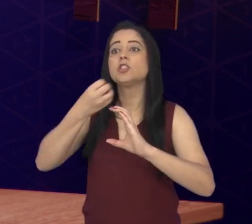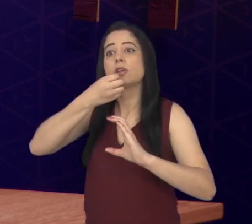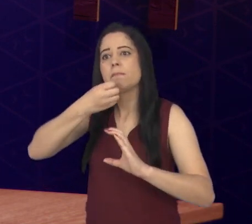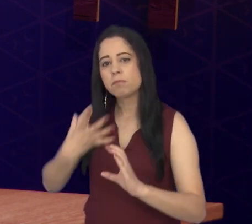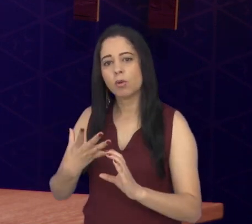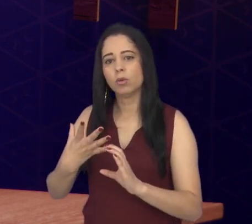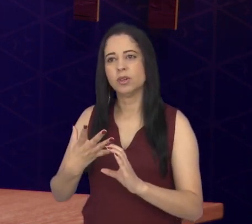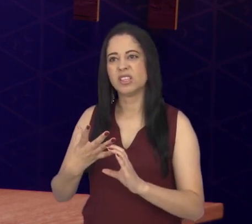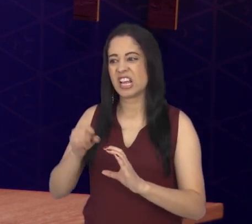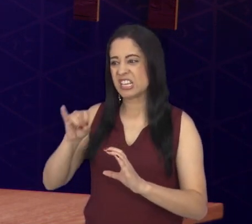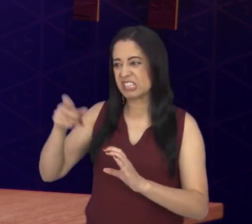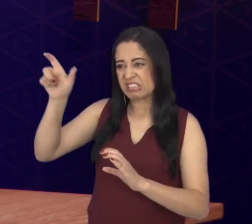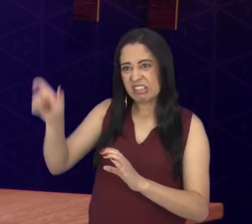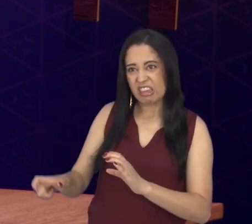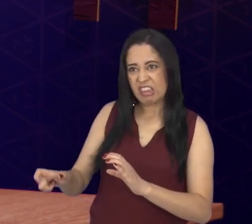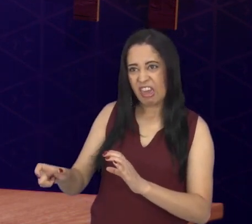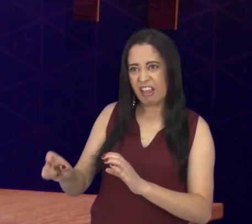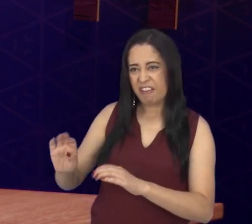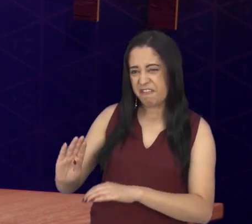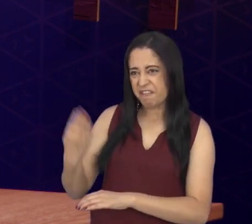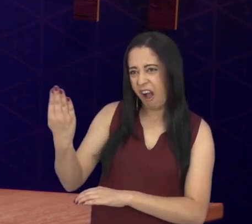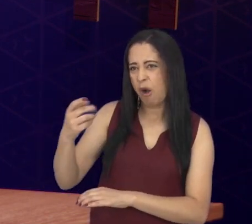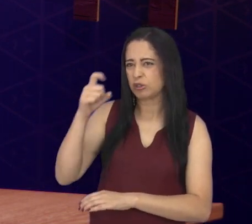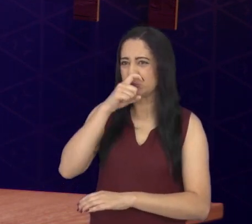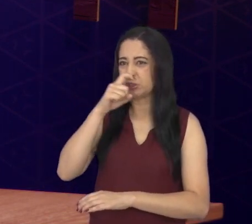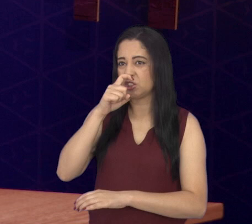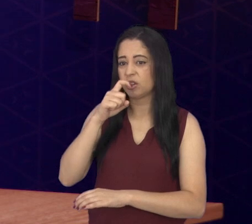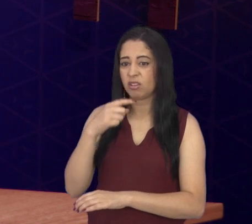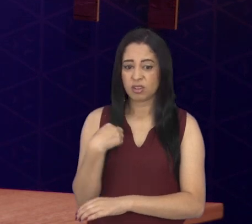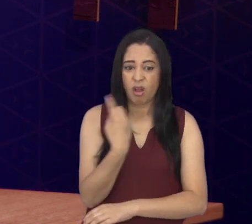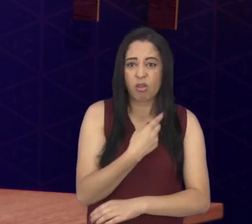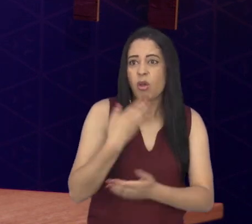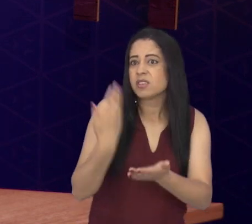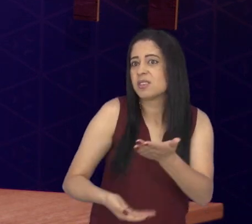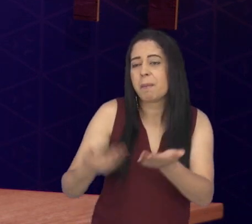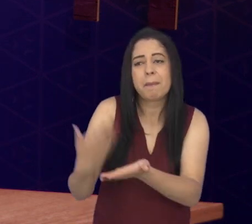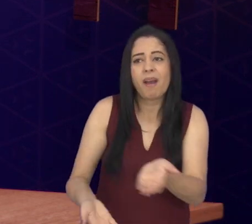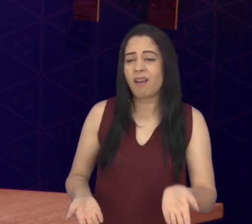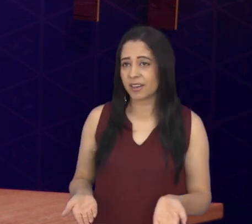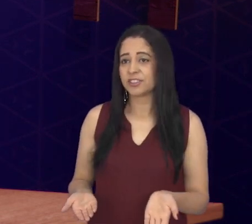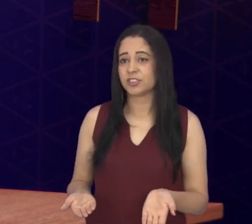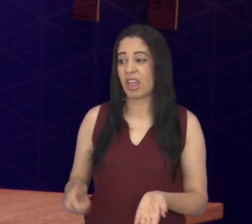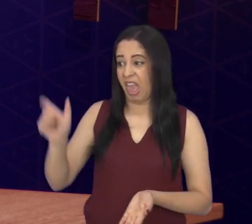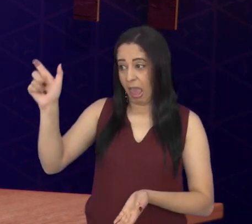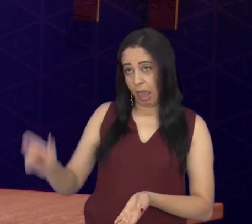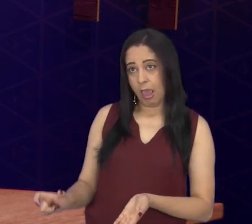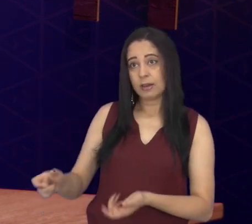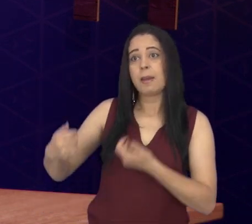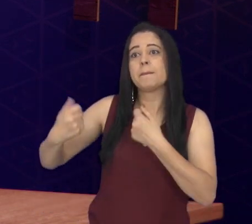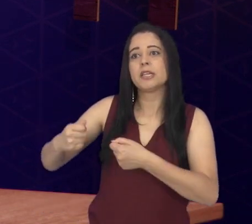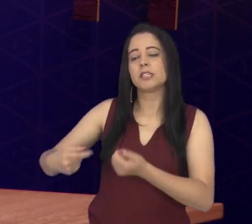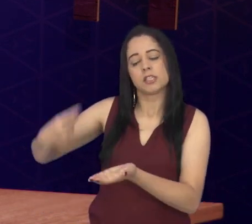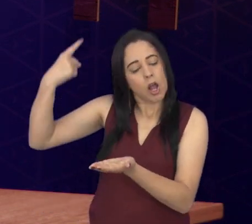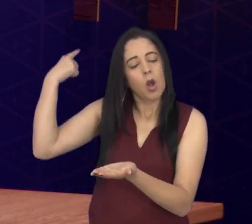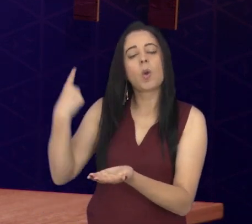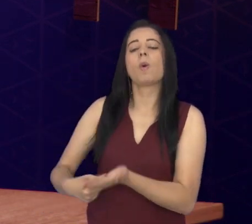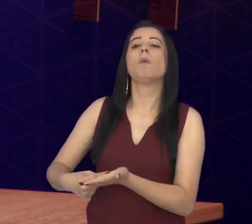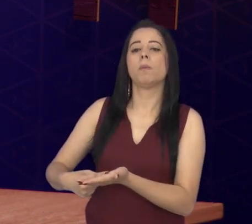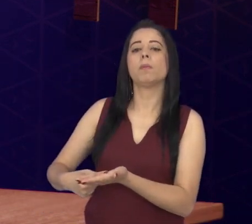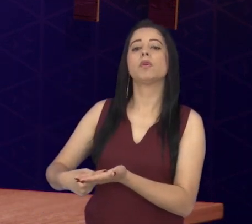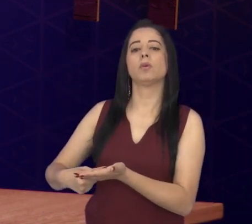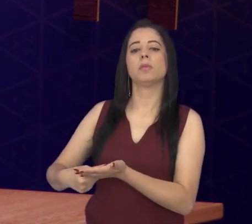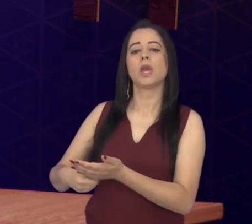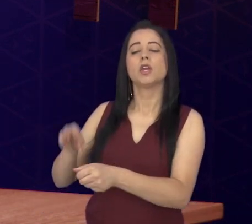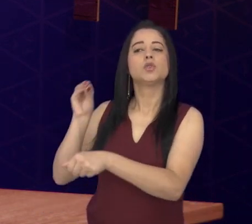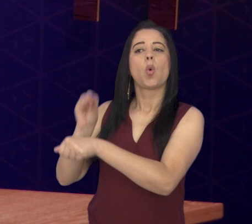bem, a gente só perde, né? Tem que ser um cara que tem que ser comprometido,